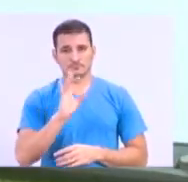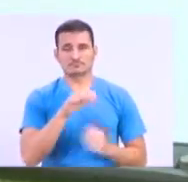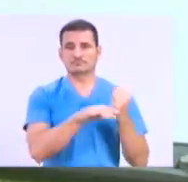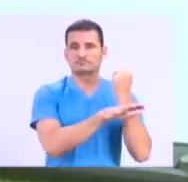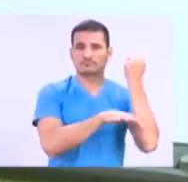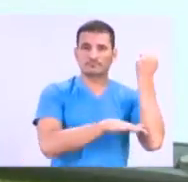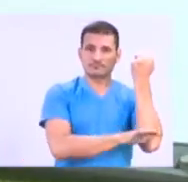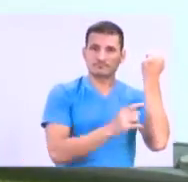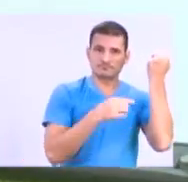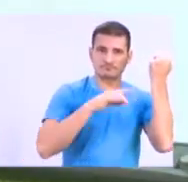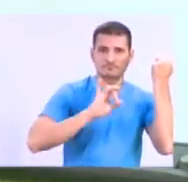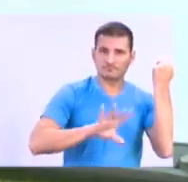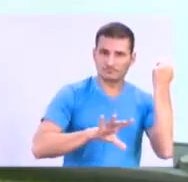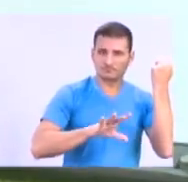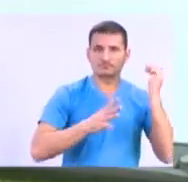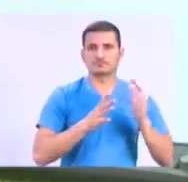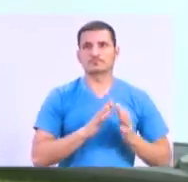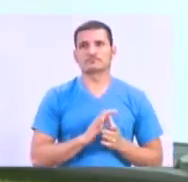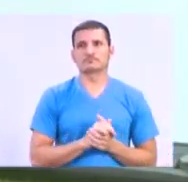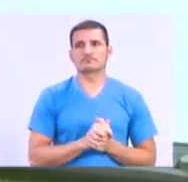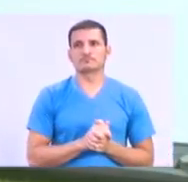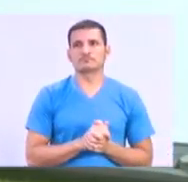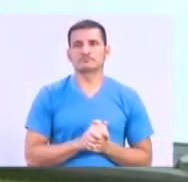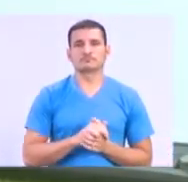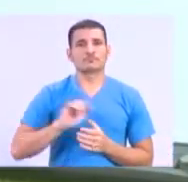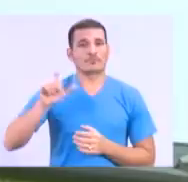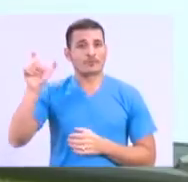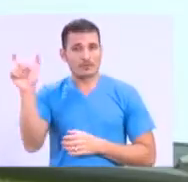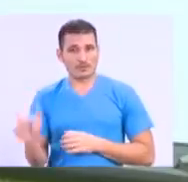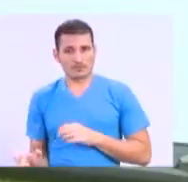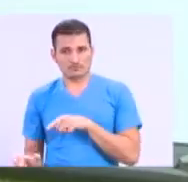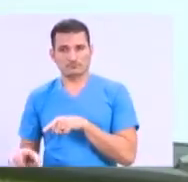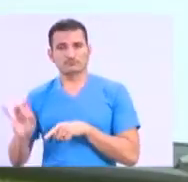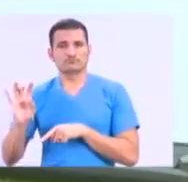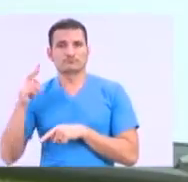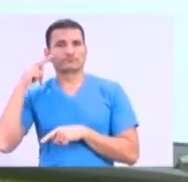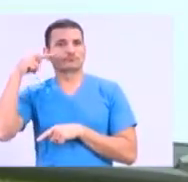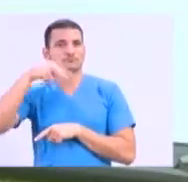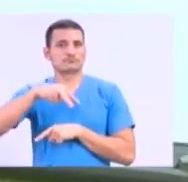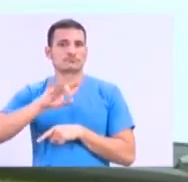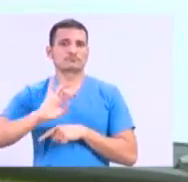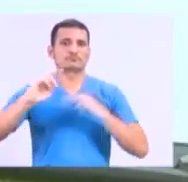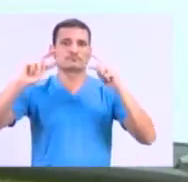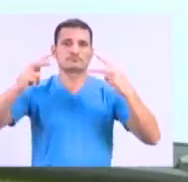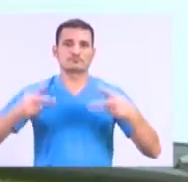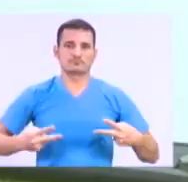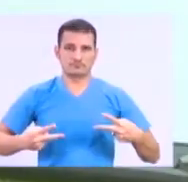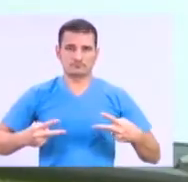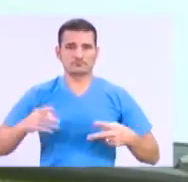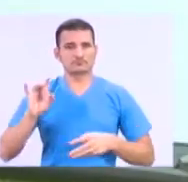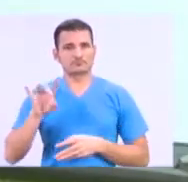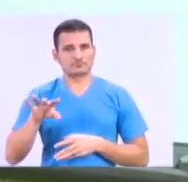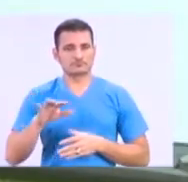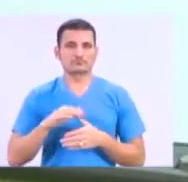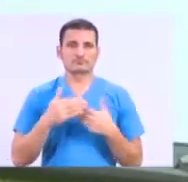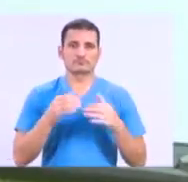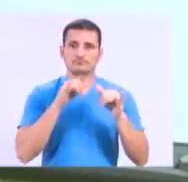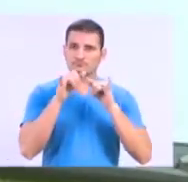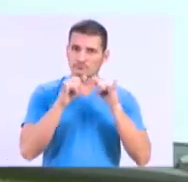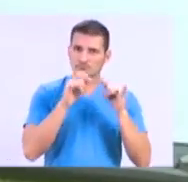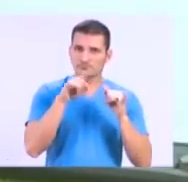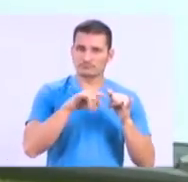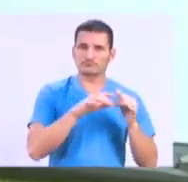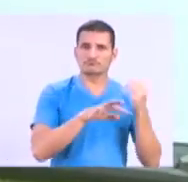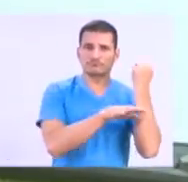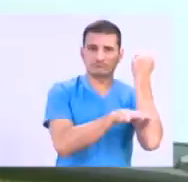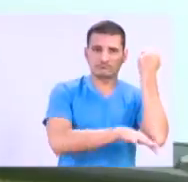servidor e somente do lado do cliente, ele vai ver só o código HTML. Então, a informação é processada